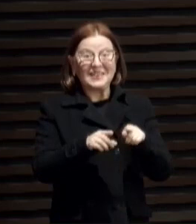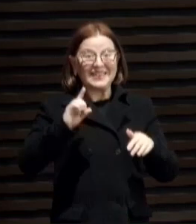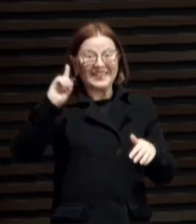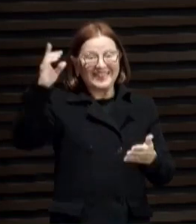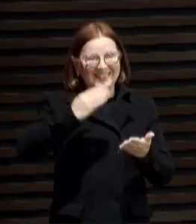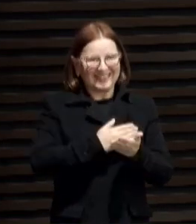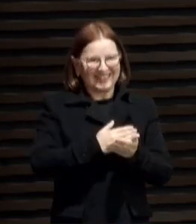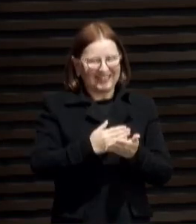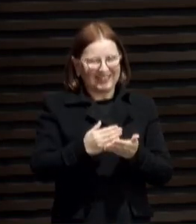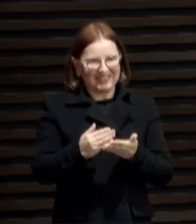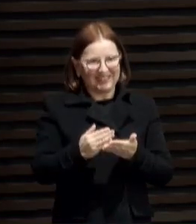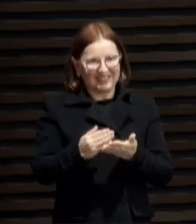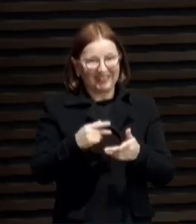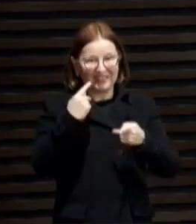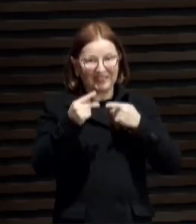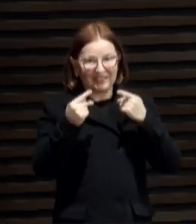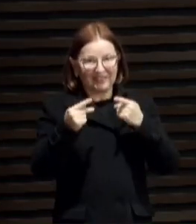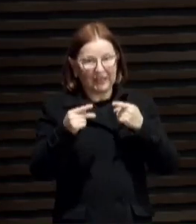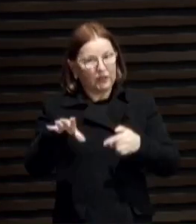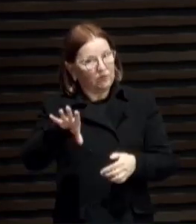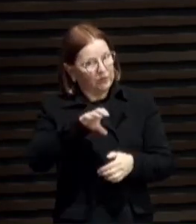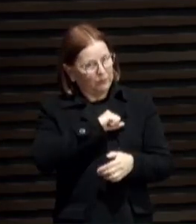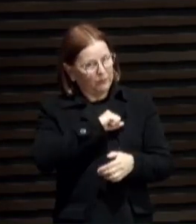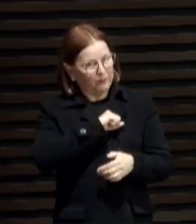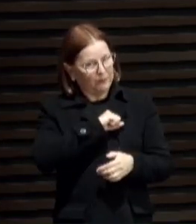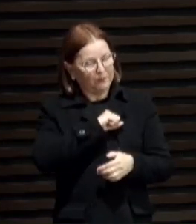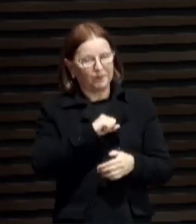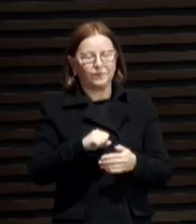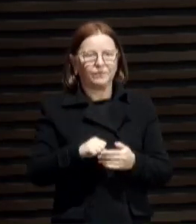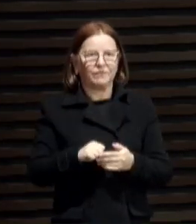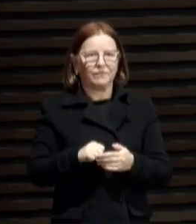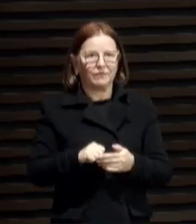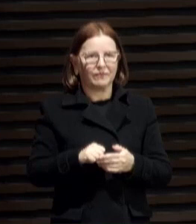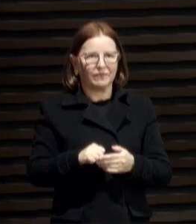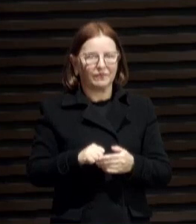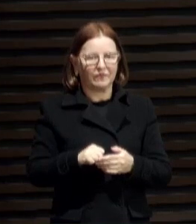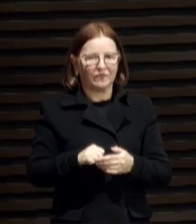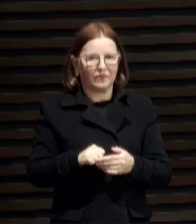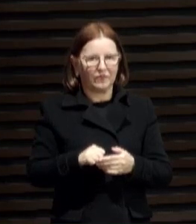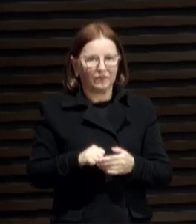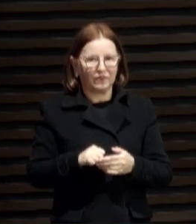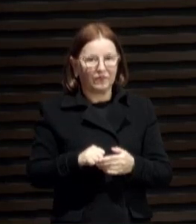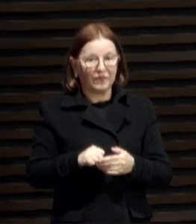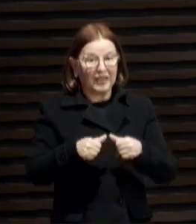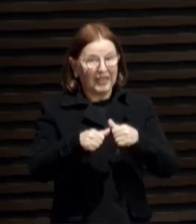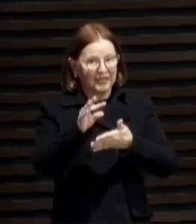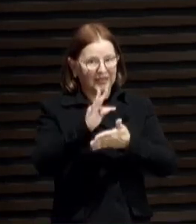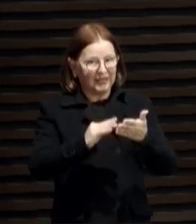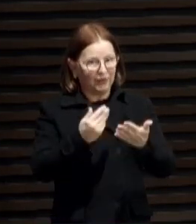começa falando em amor. A primeira, e esse é o texto que nós vamos ler, vamos estudar hoje.